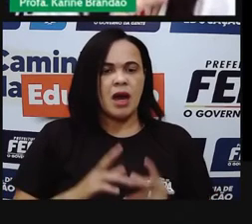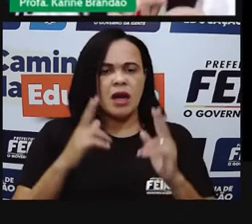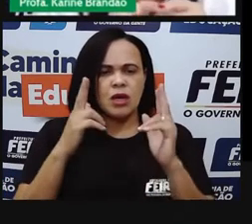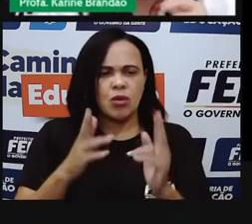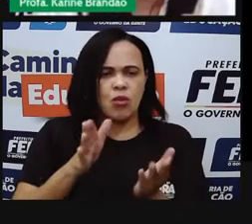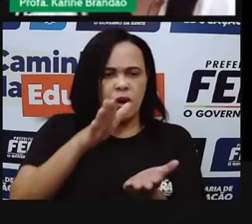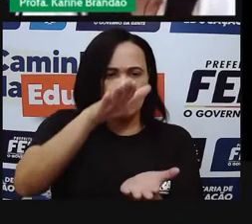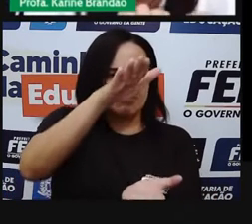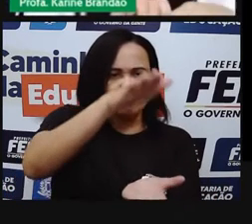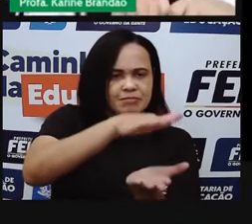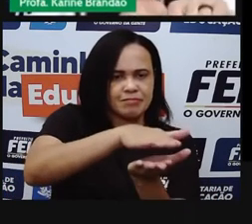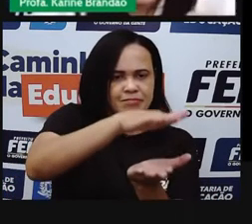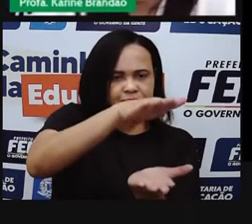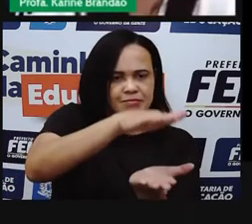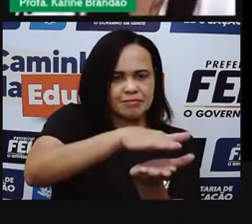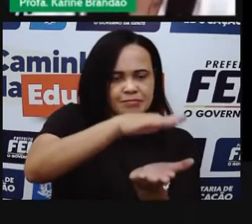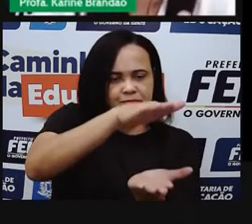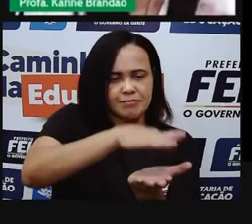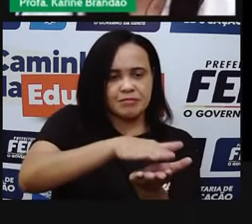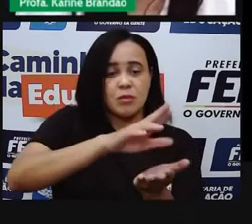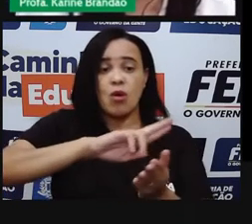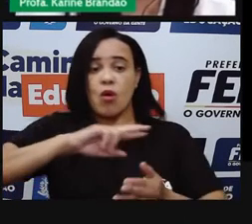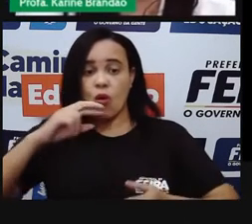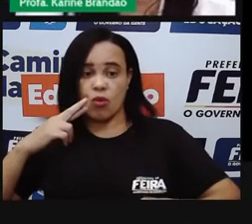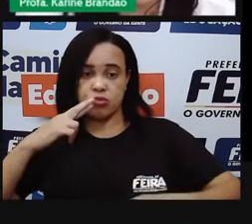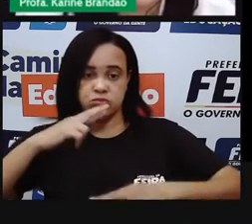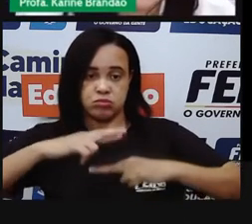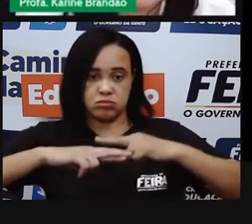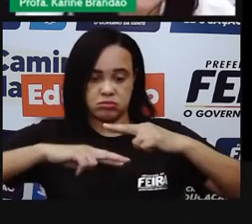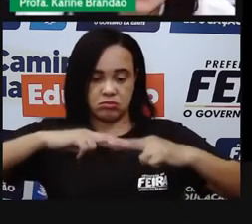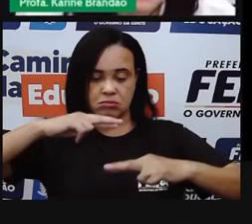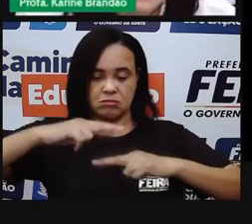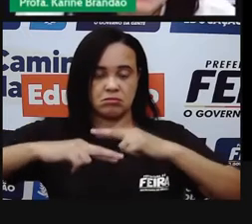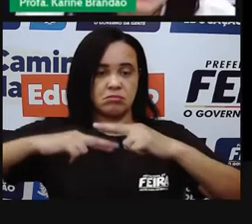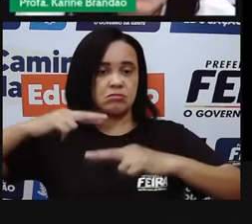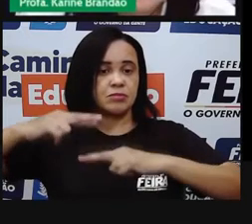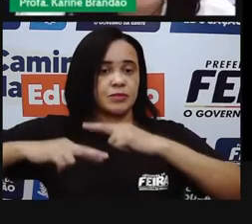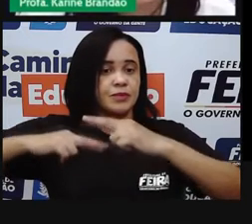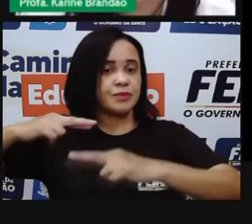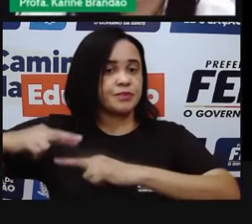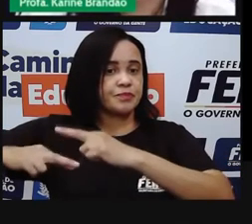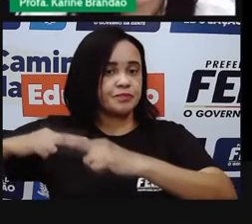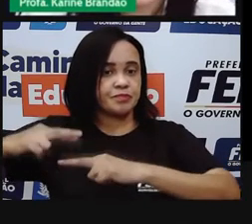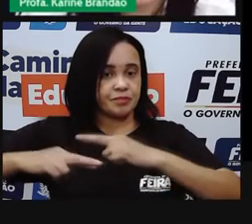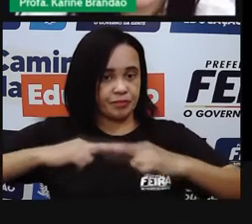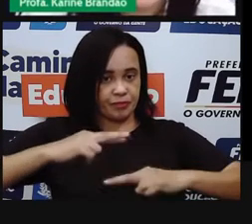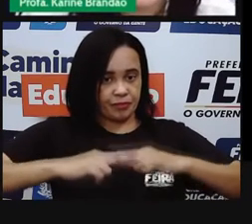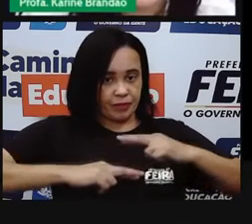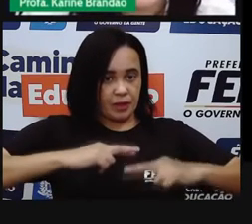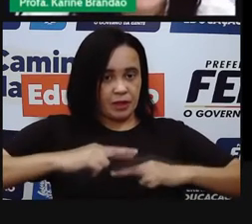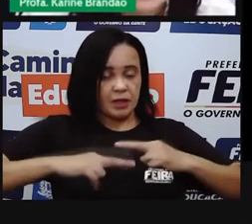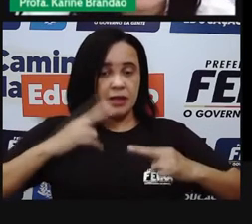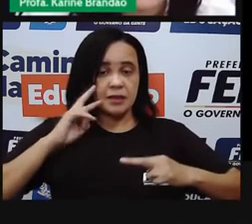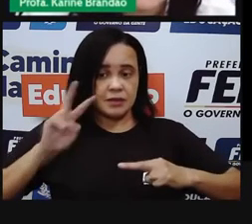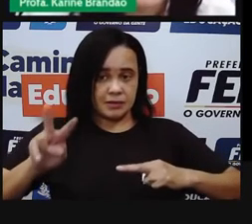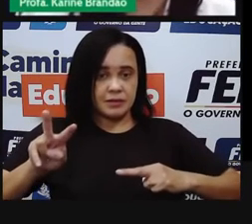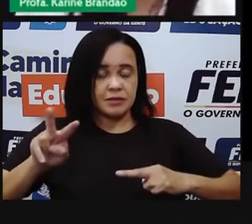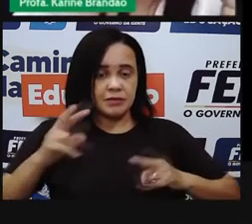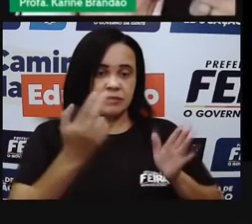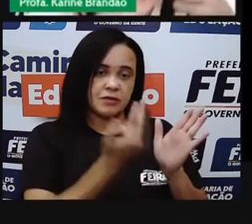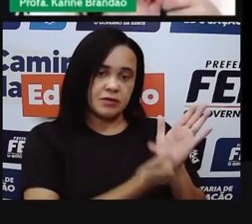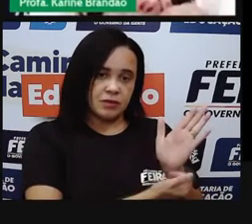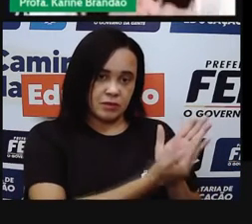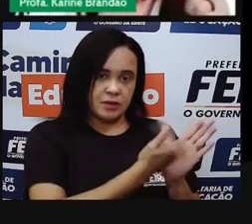condensar, vai enovelar, vai enrolar, né? E é isso que nessa imagem aqui está representado,